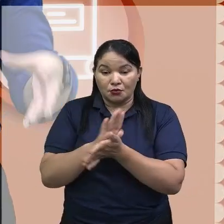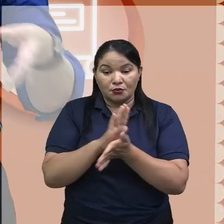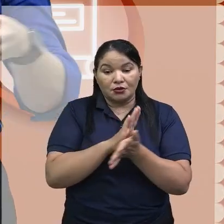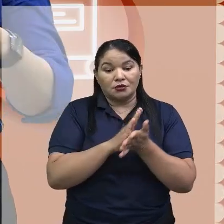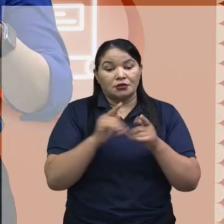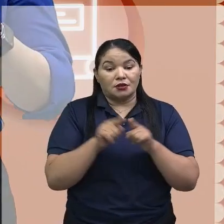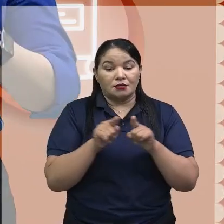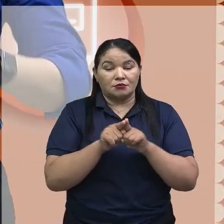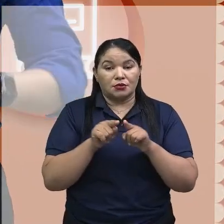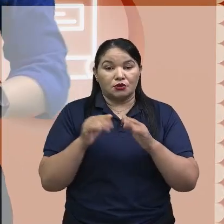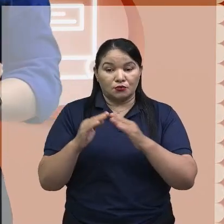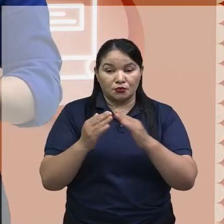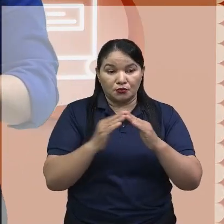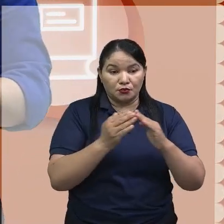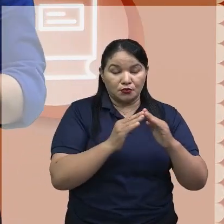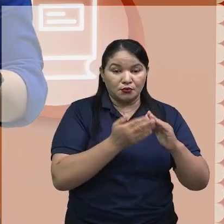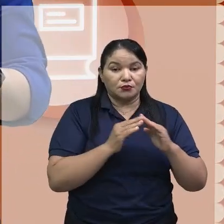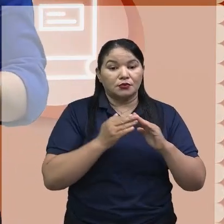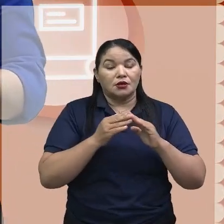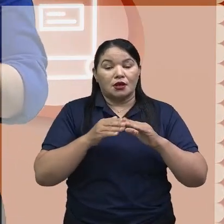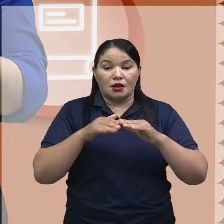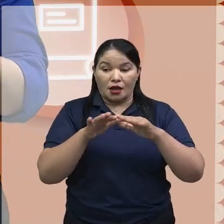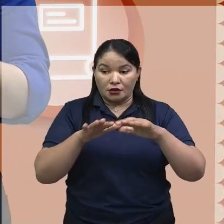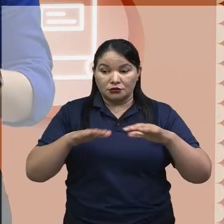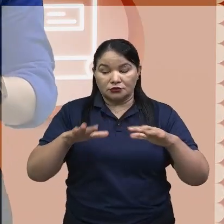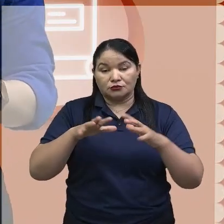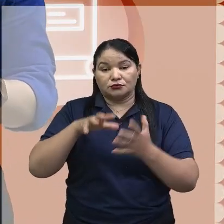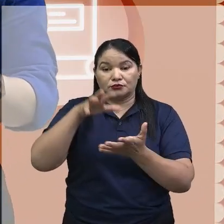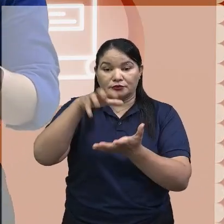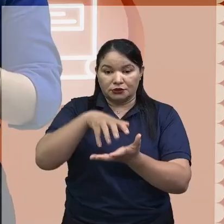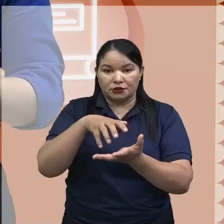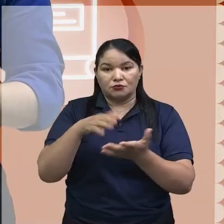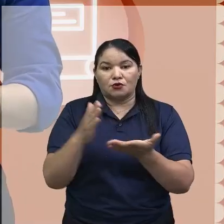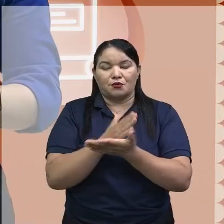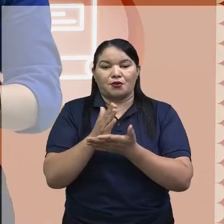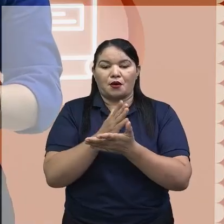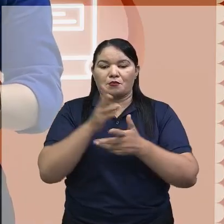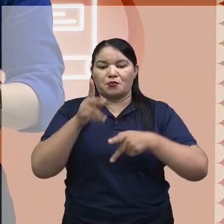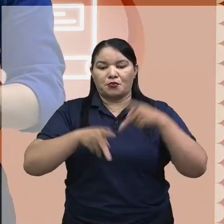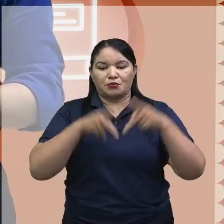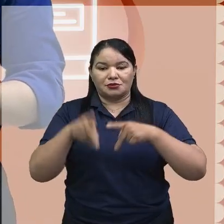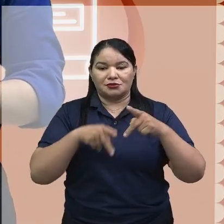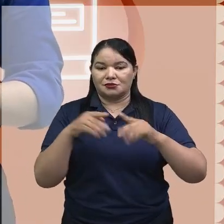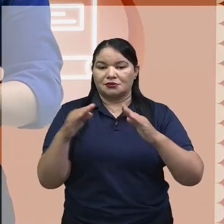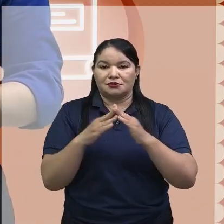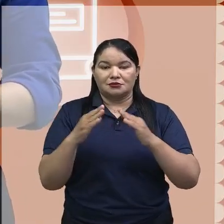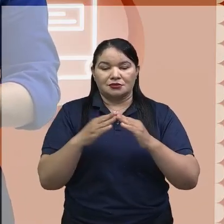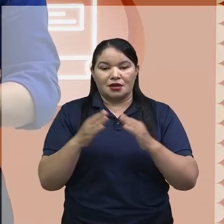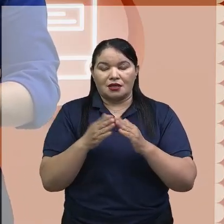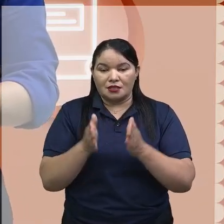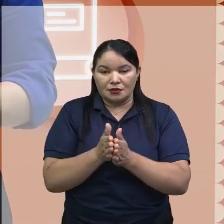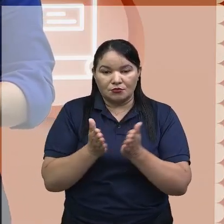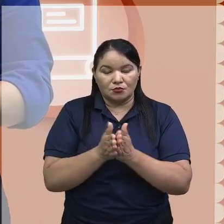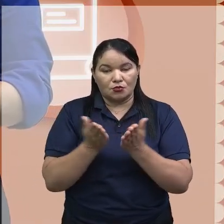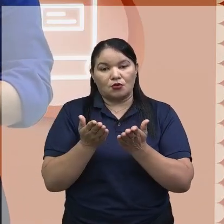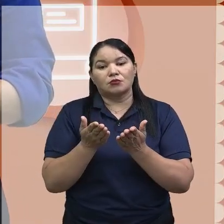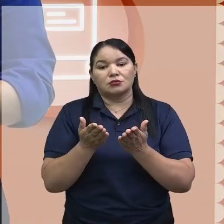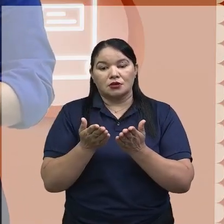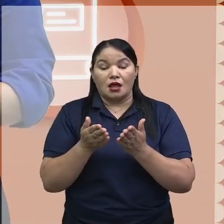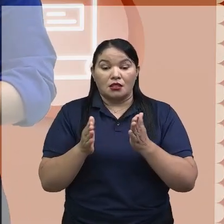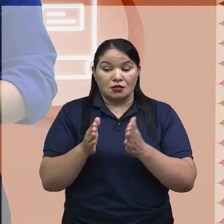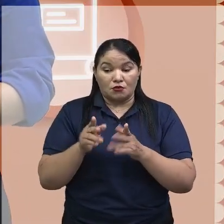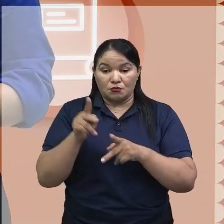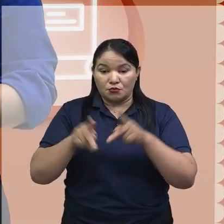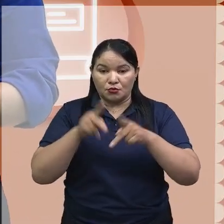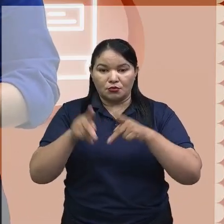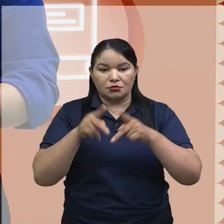no centro da cidade, onde a população de baixa renda morava. Então, essa população ela foi